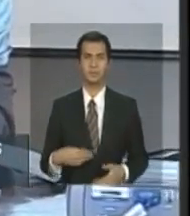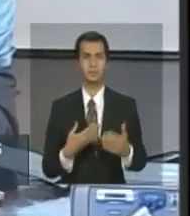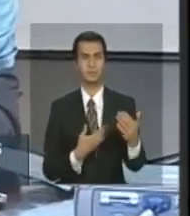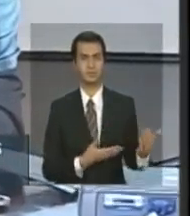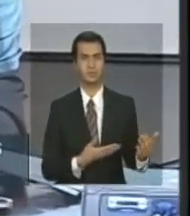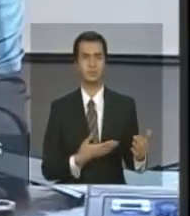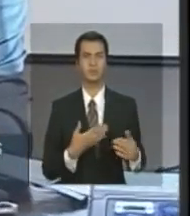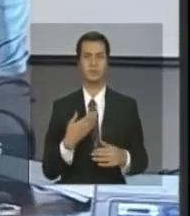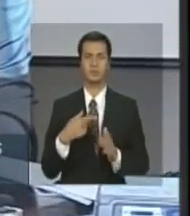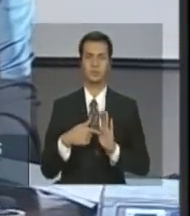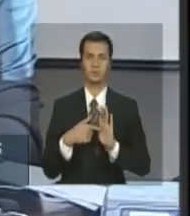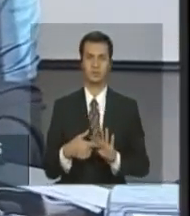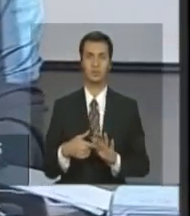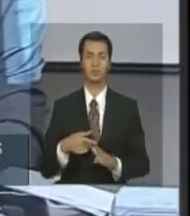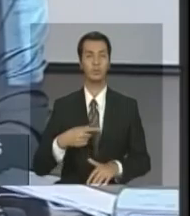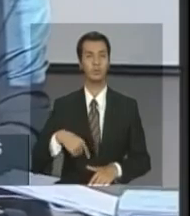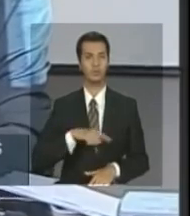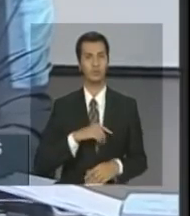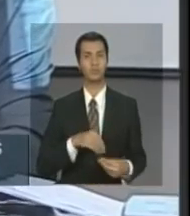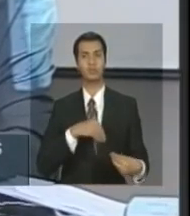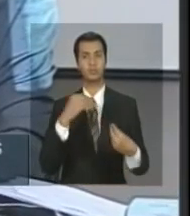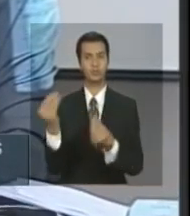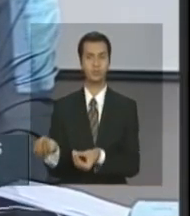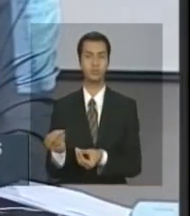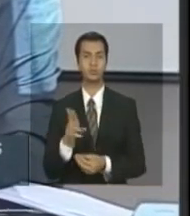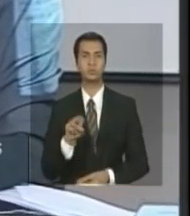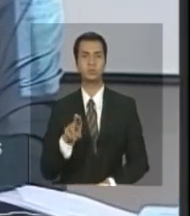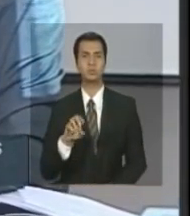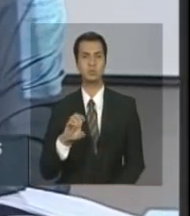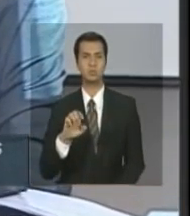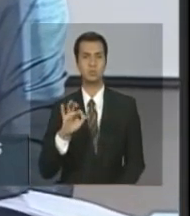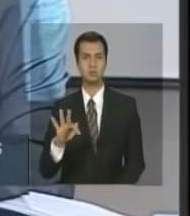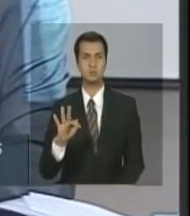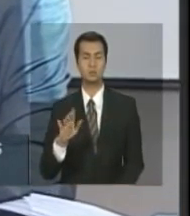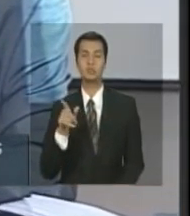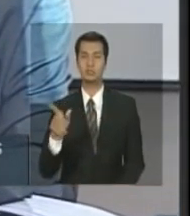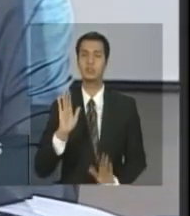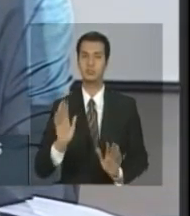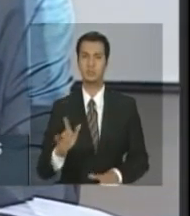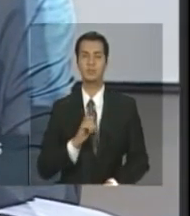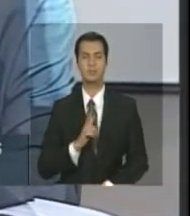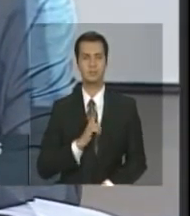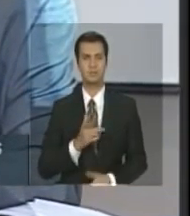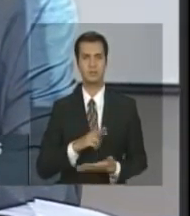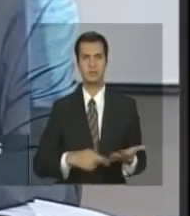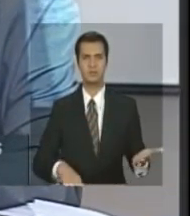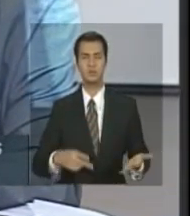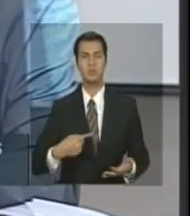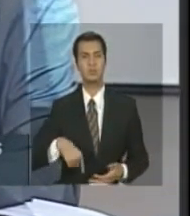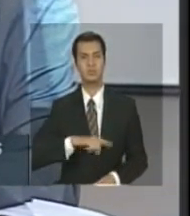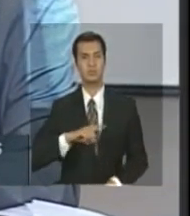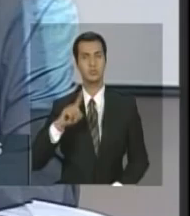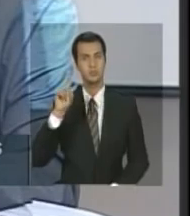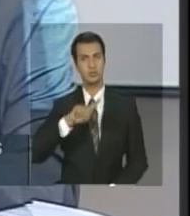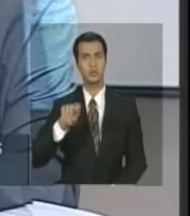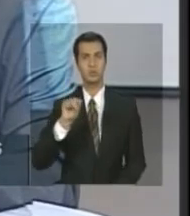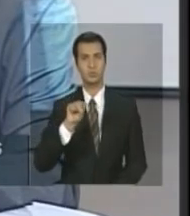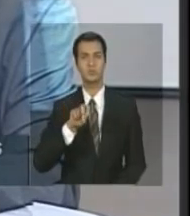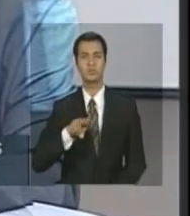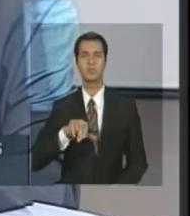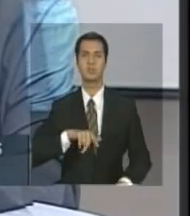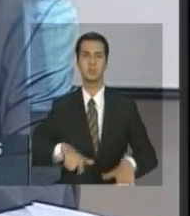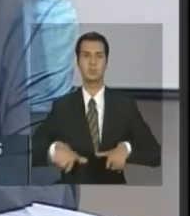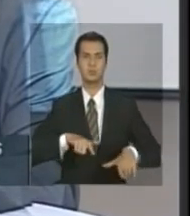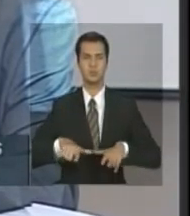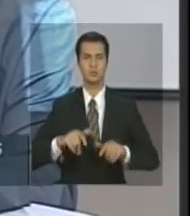agora foi enviado para eles também, eles já têm o relatório. E ficamos, então, no dia 8 de fazermos um trabalho conjunto sobre como fazer